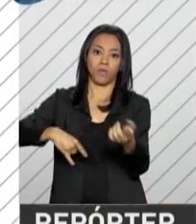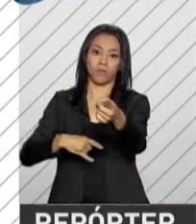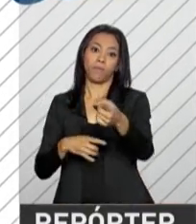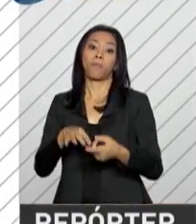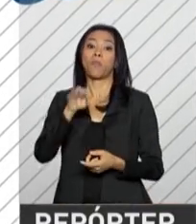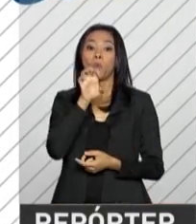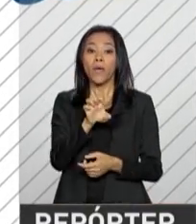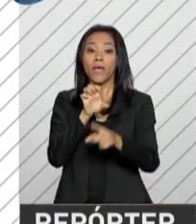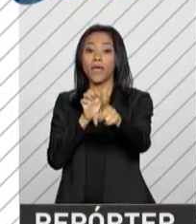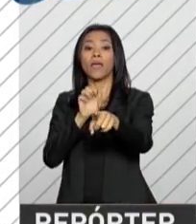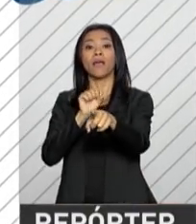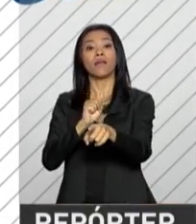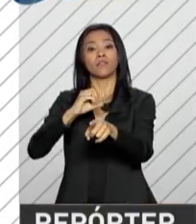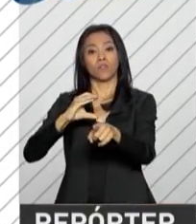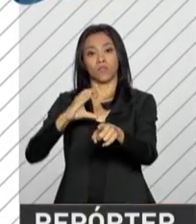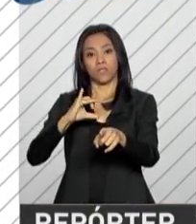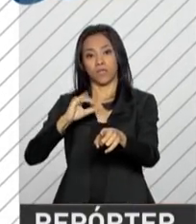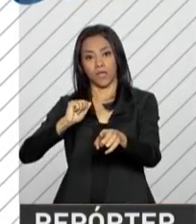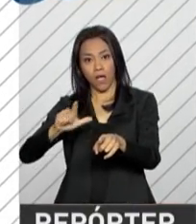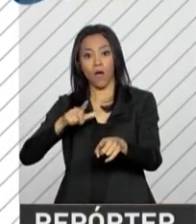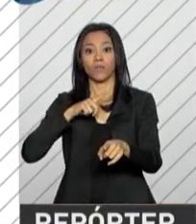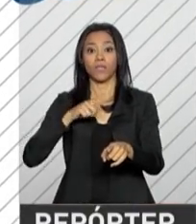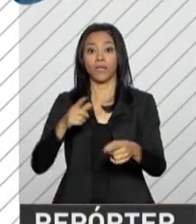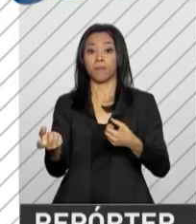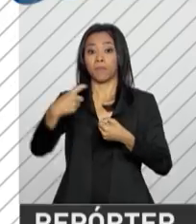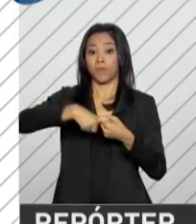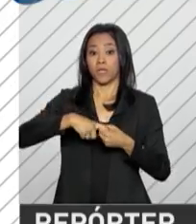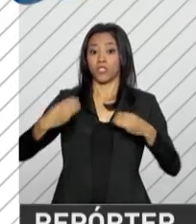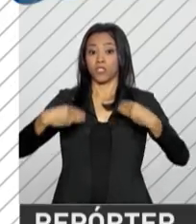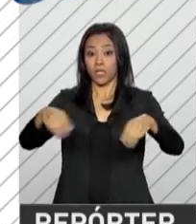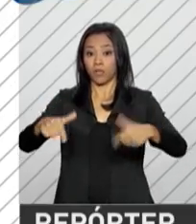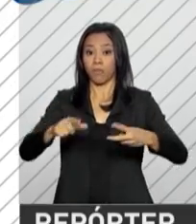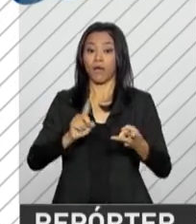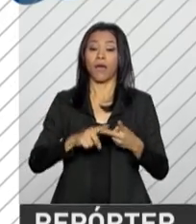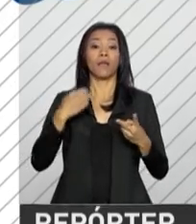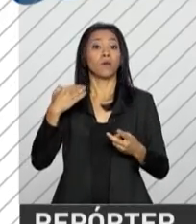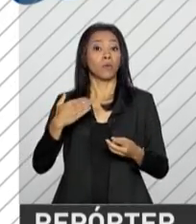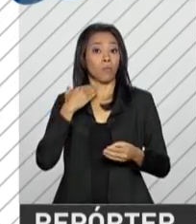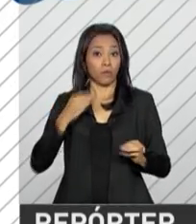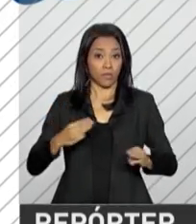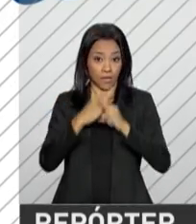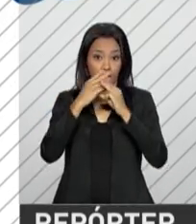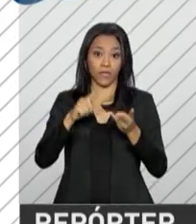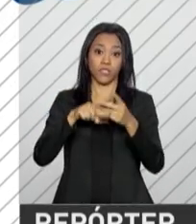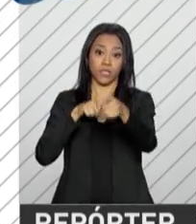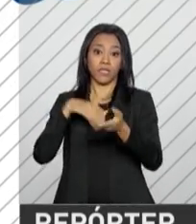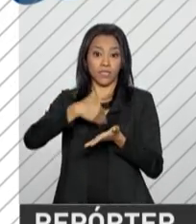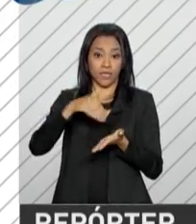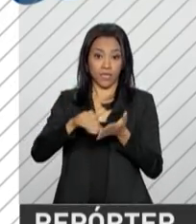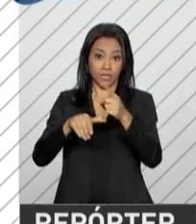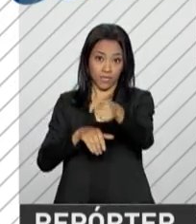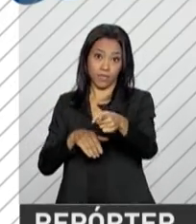projeto conjunto do governo federal que integra ministério do trabalho caixa econômica federal secretaria de previdência